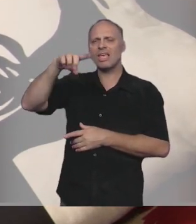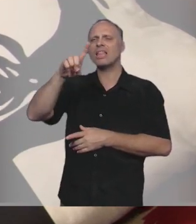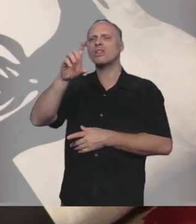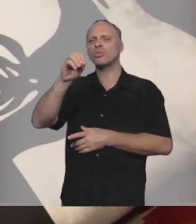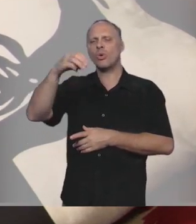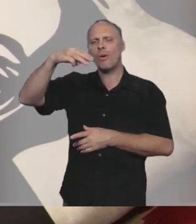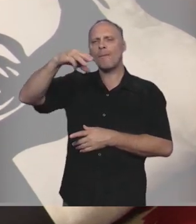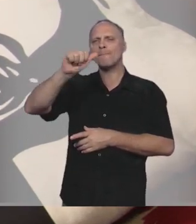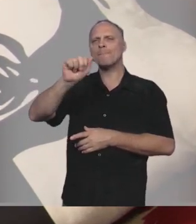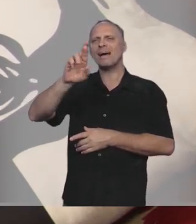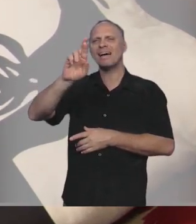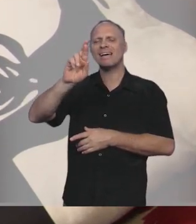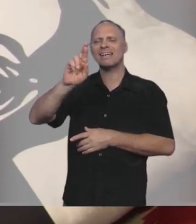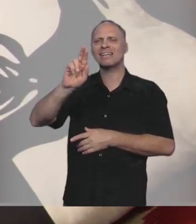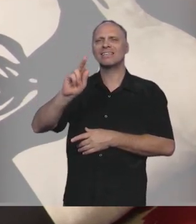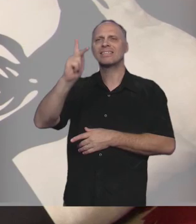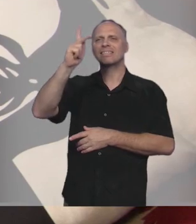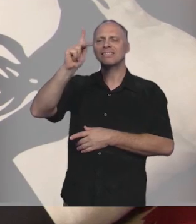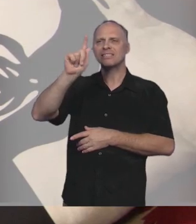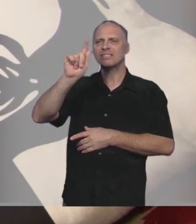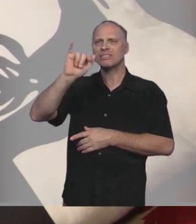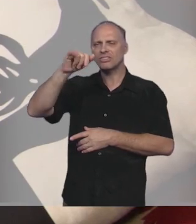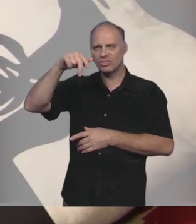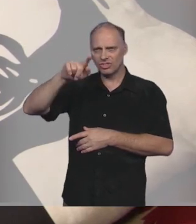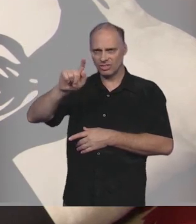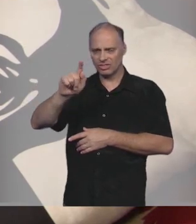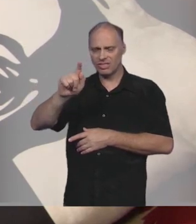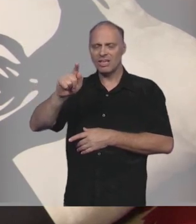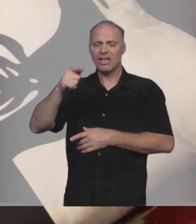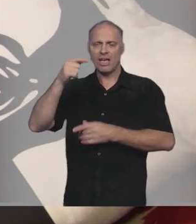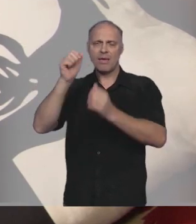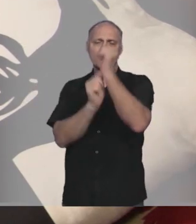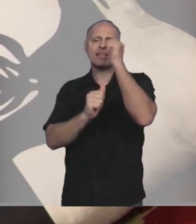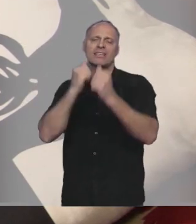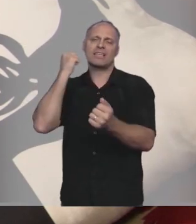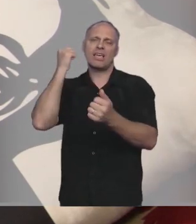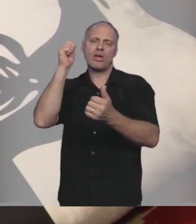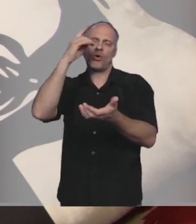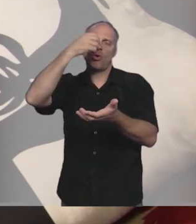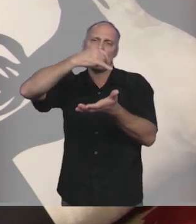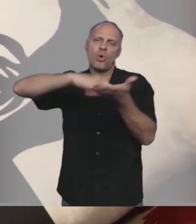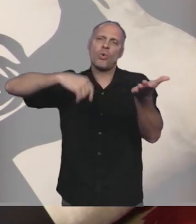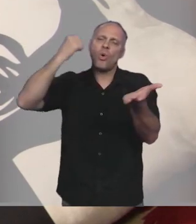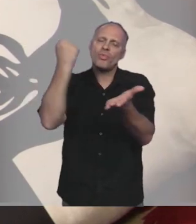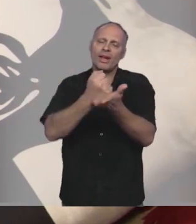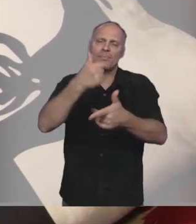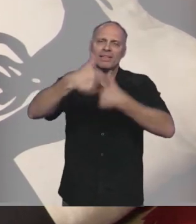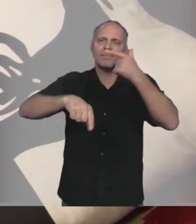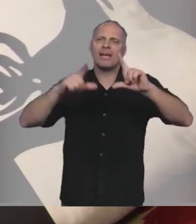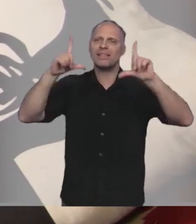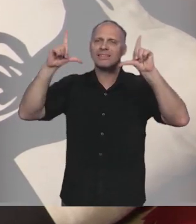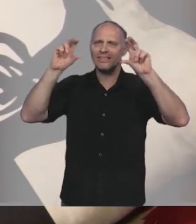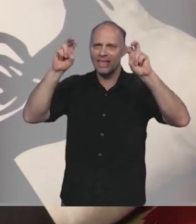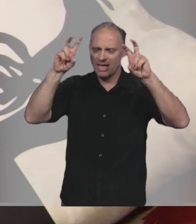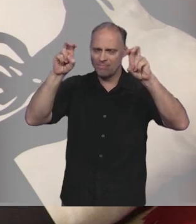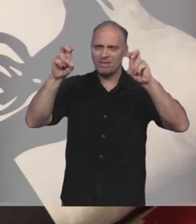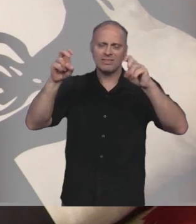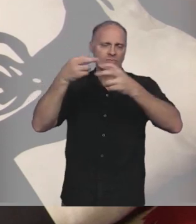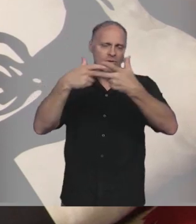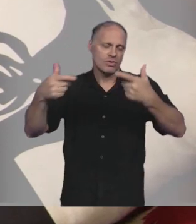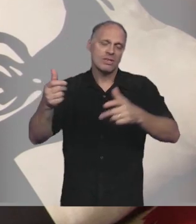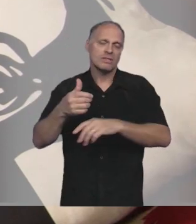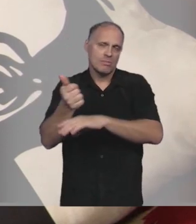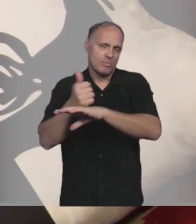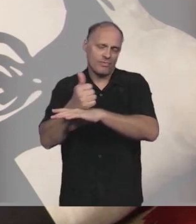endomarketing, que as empresas contratam para trabalhar temas institucionais, como segurança do trabalho, qualidade,